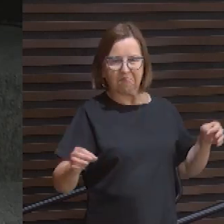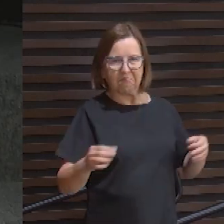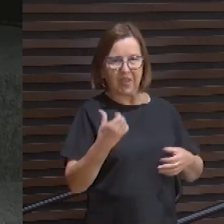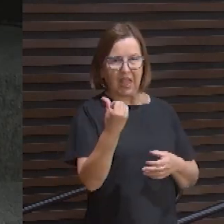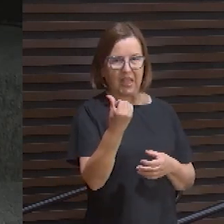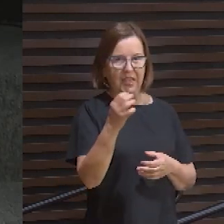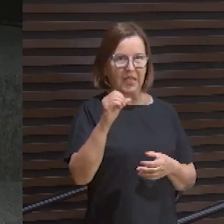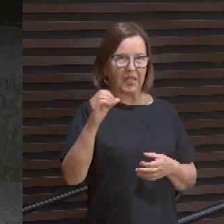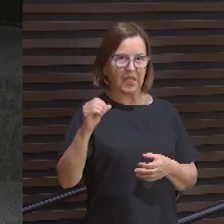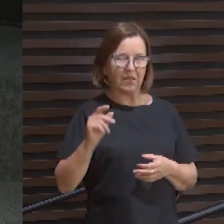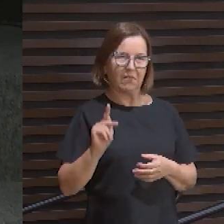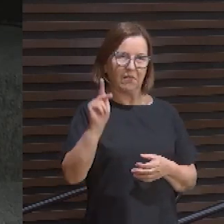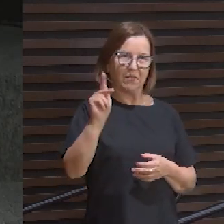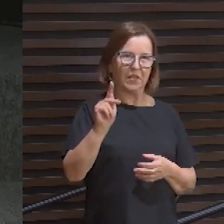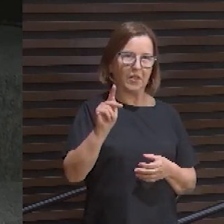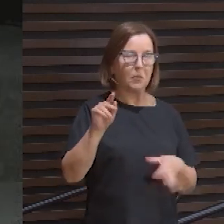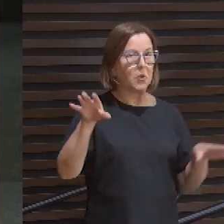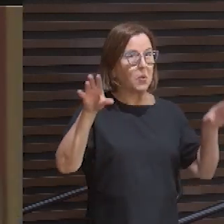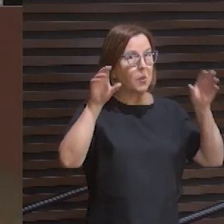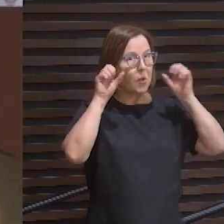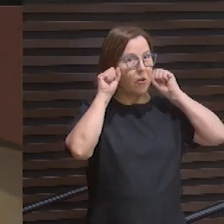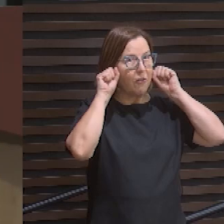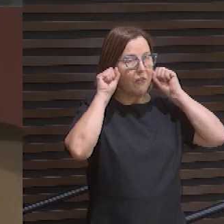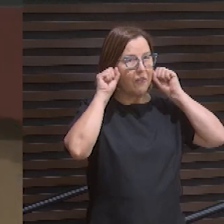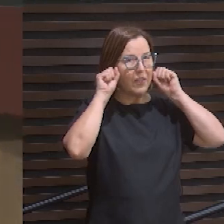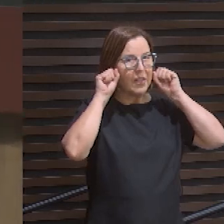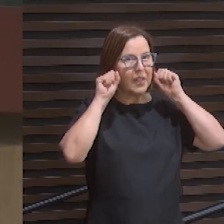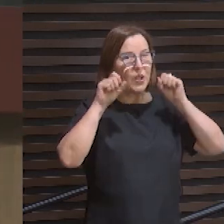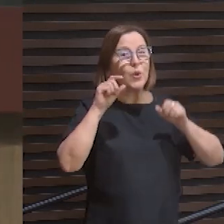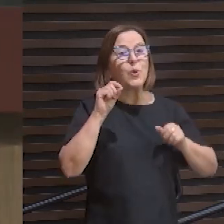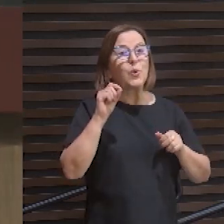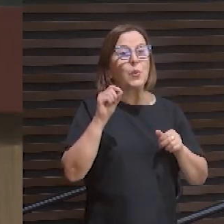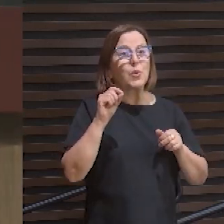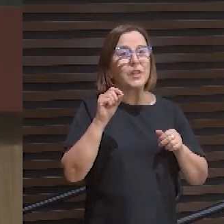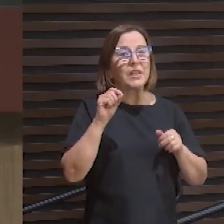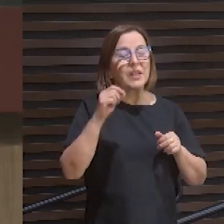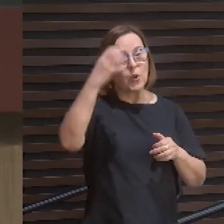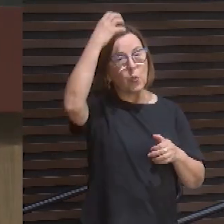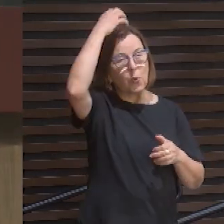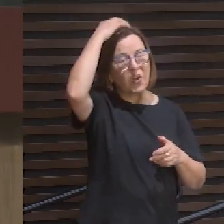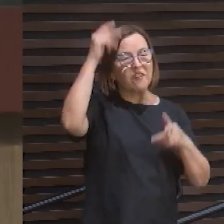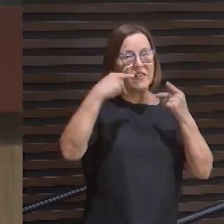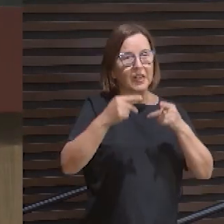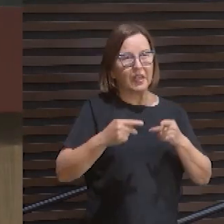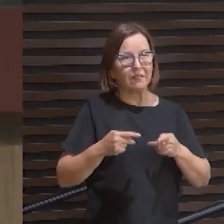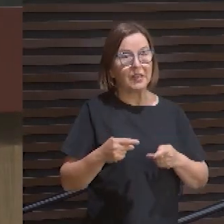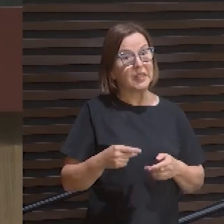E o rei estabelecia um projeto de guerra para Israel, e o profeta